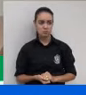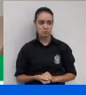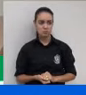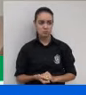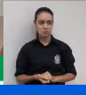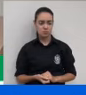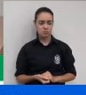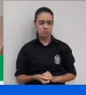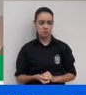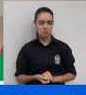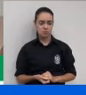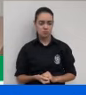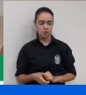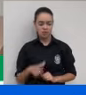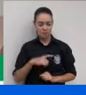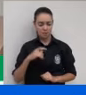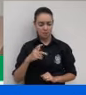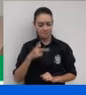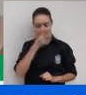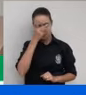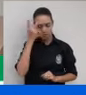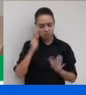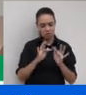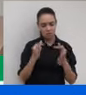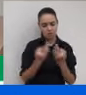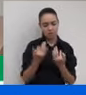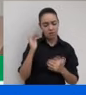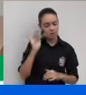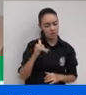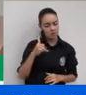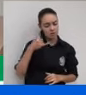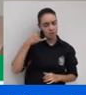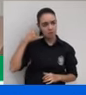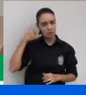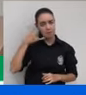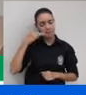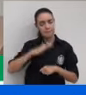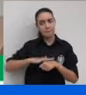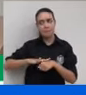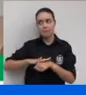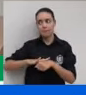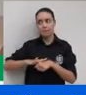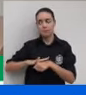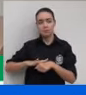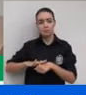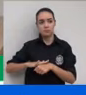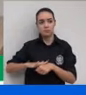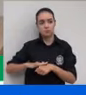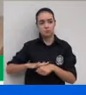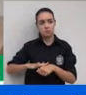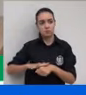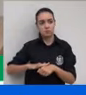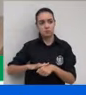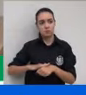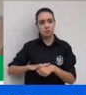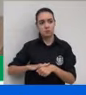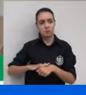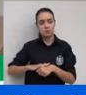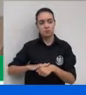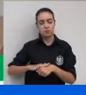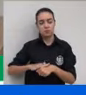parente meu para conversar com outras correntes políticas de não eu eu tô aqui no